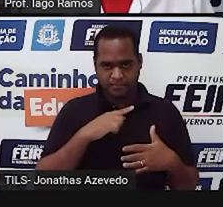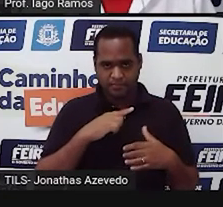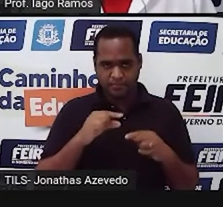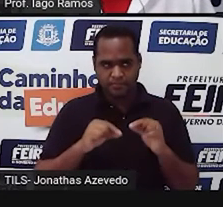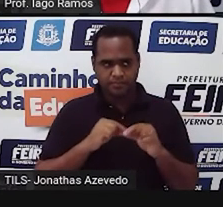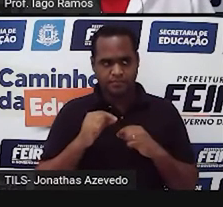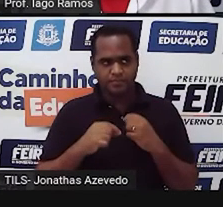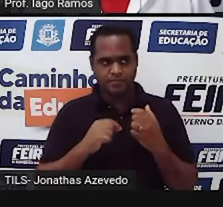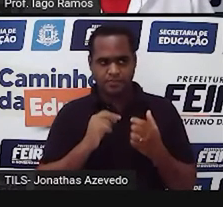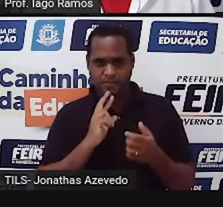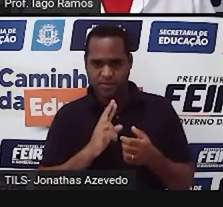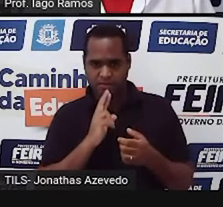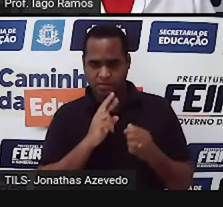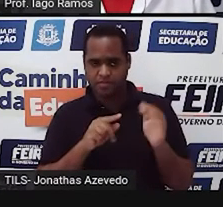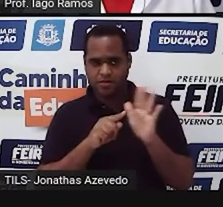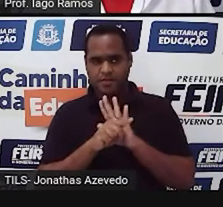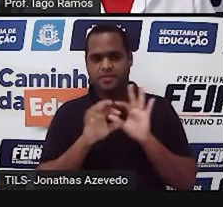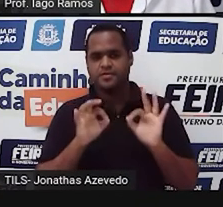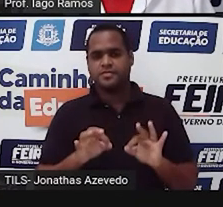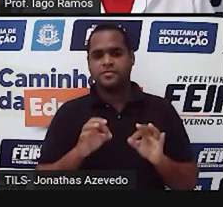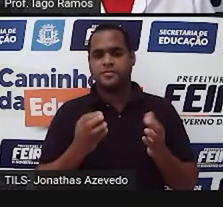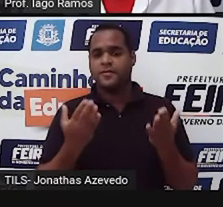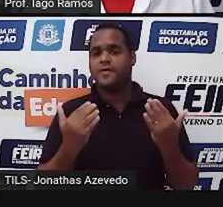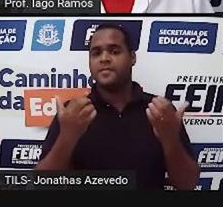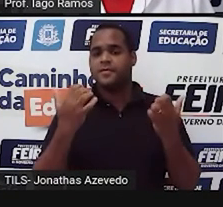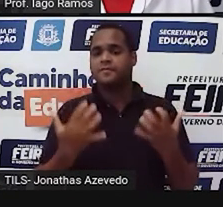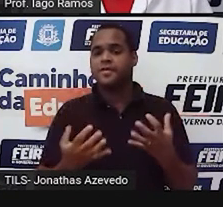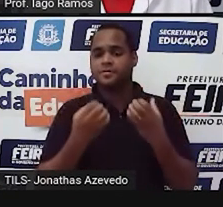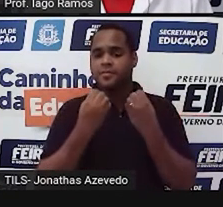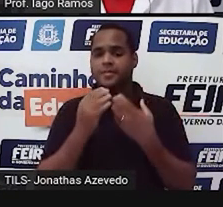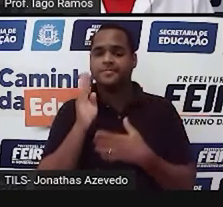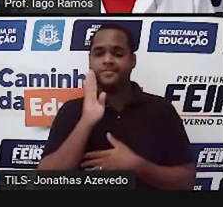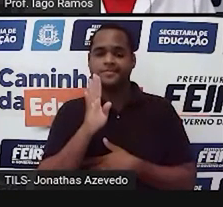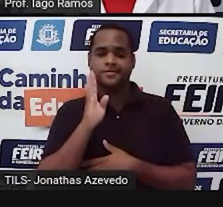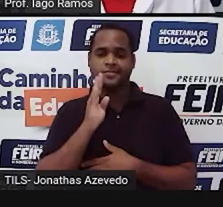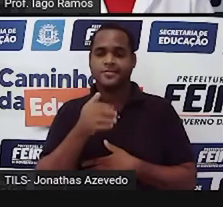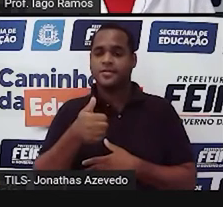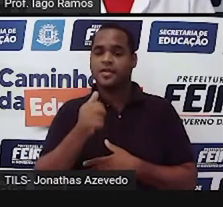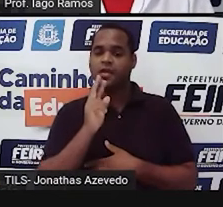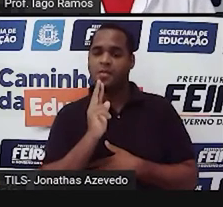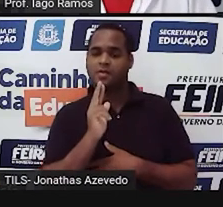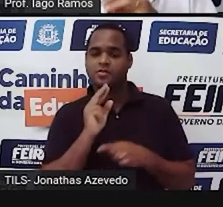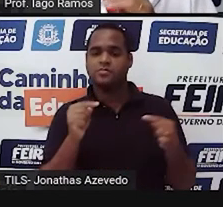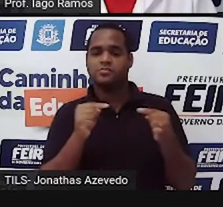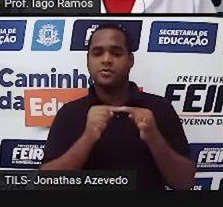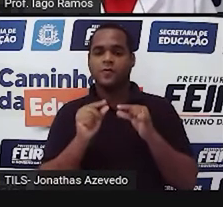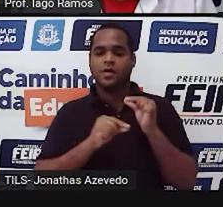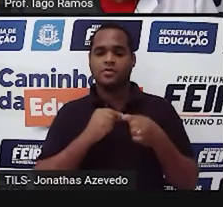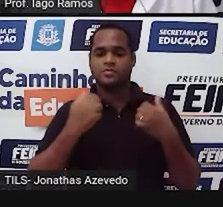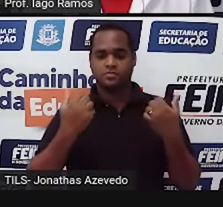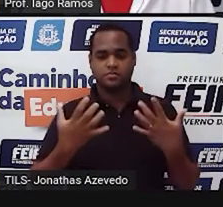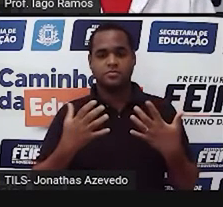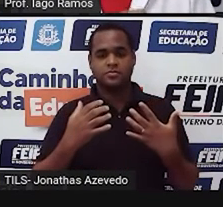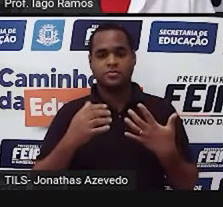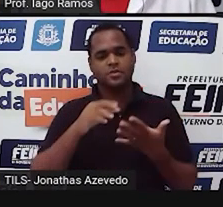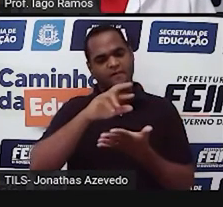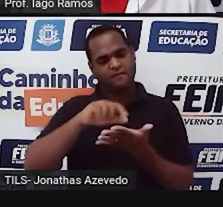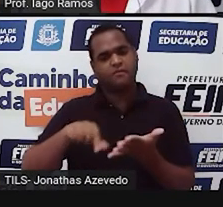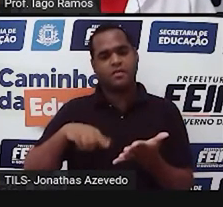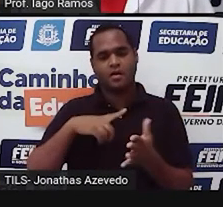Bacana Então bora lá olha só que bacana a resposta é essa pior são